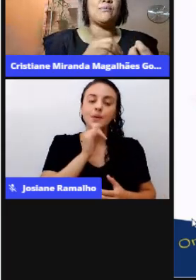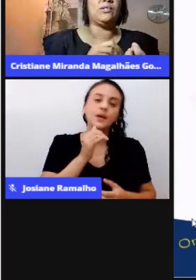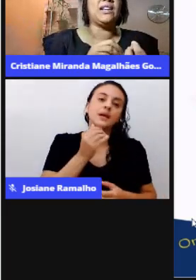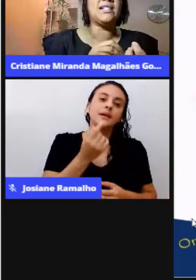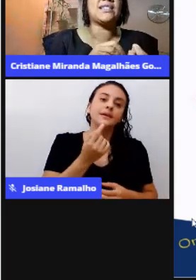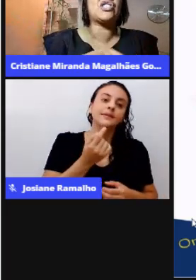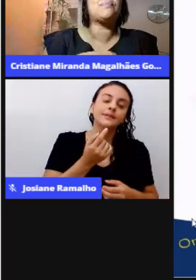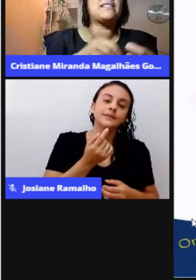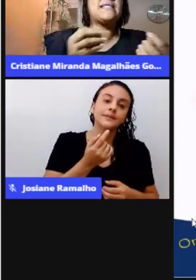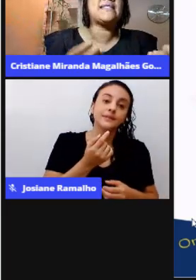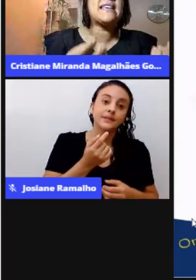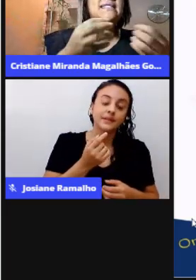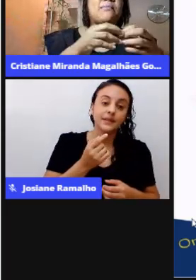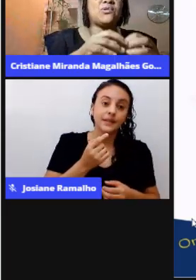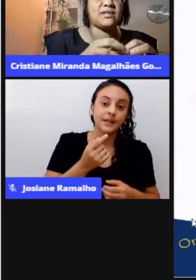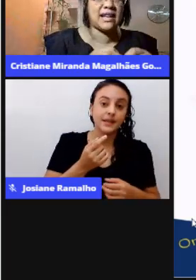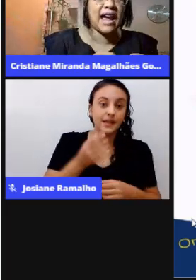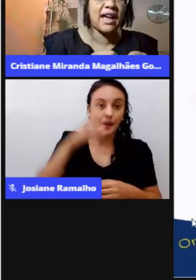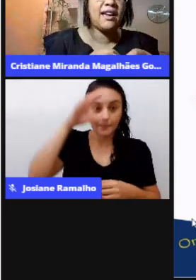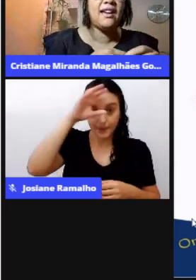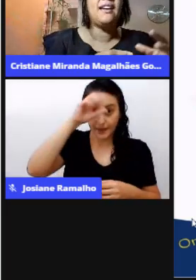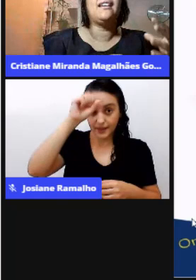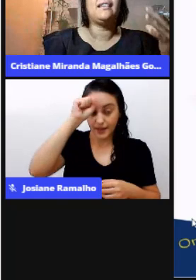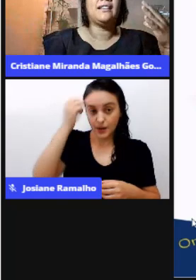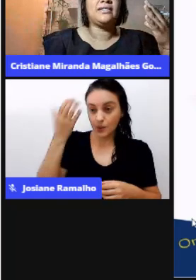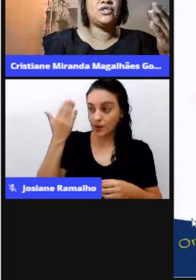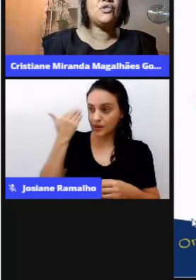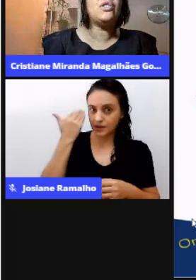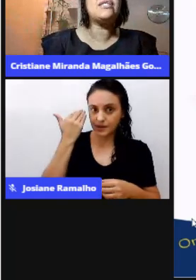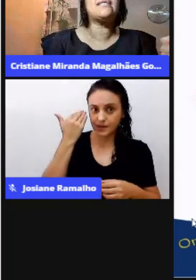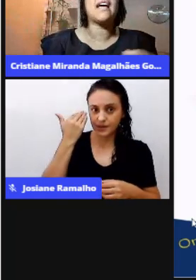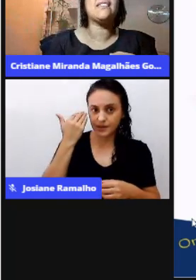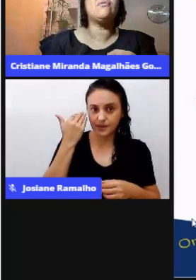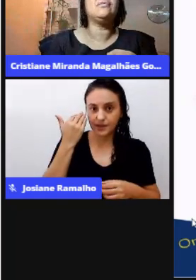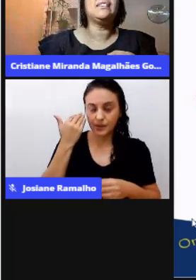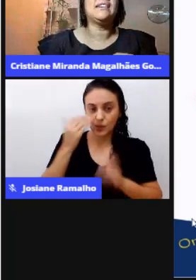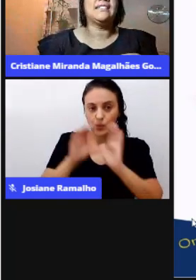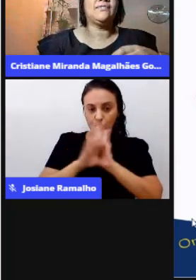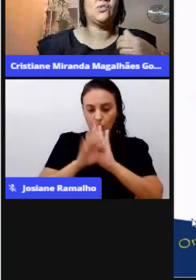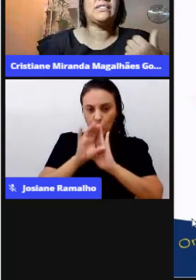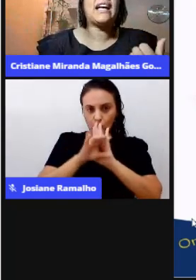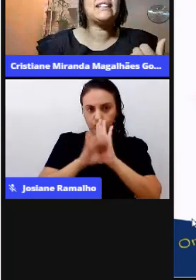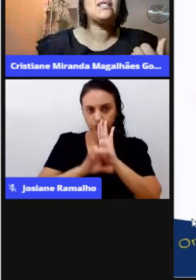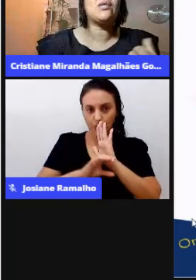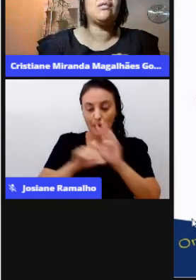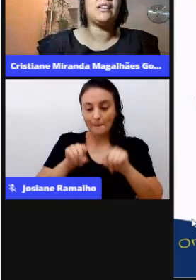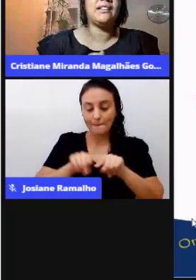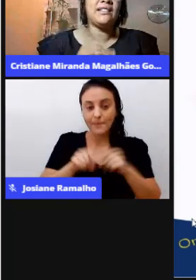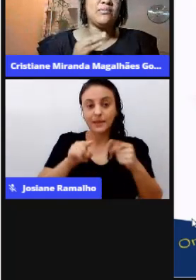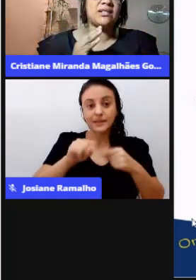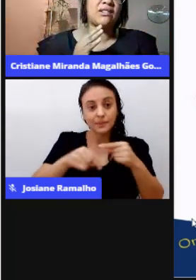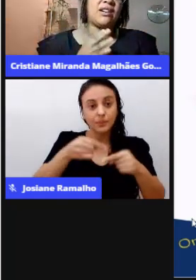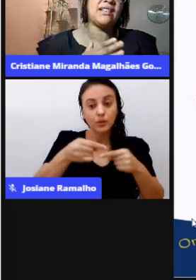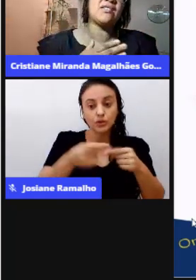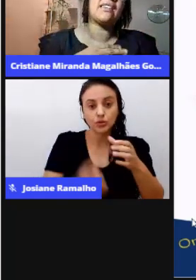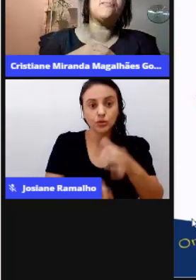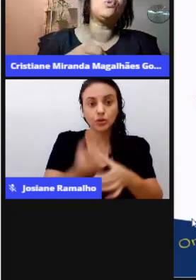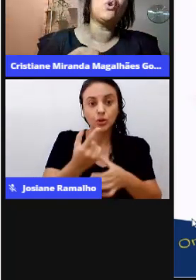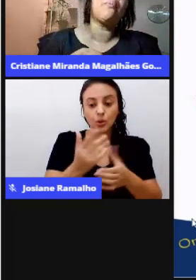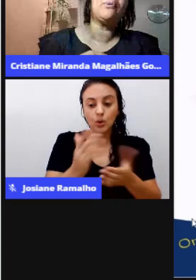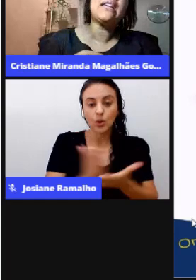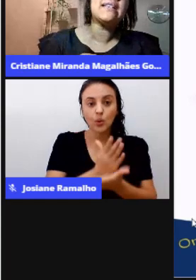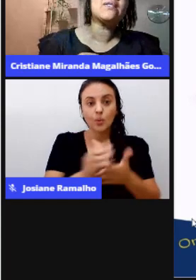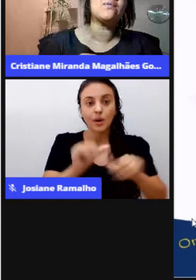teve uma mudança, a gente precisa mostrar de onde saiu, voltar na história e mostrar, olha, isso